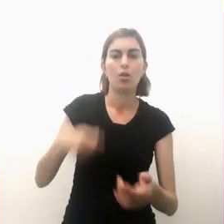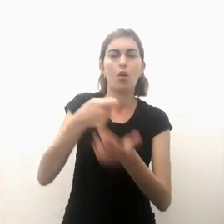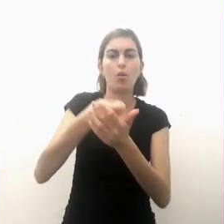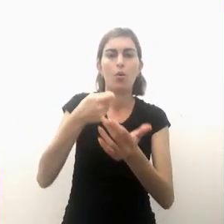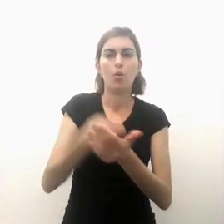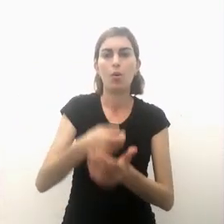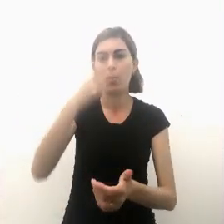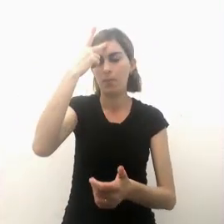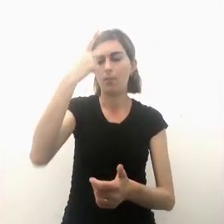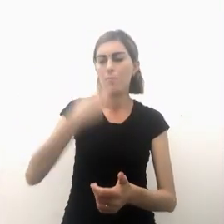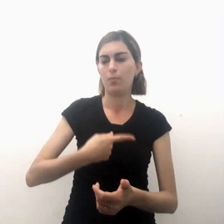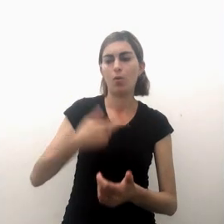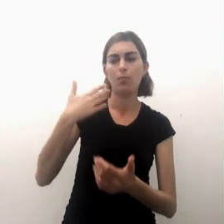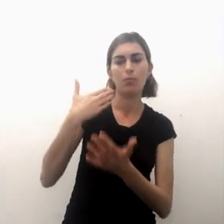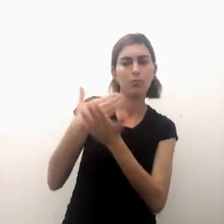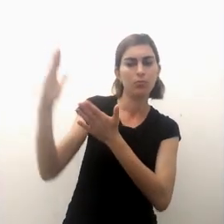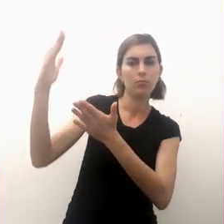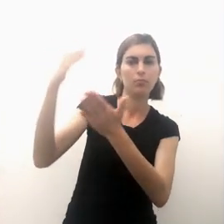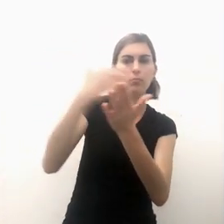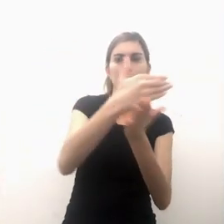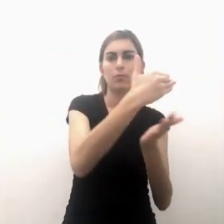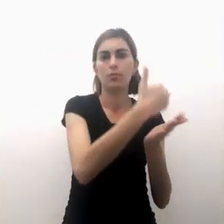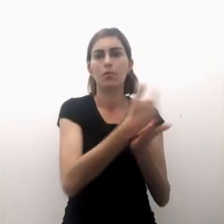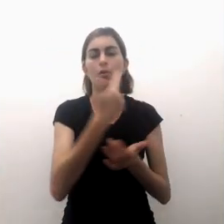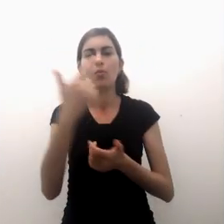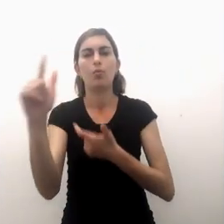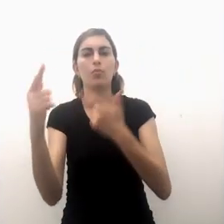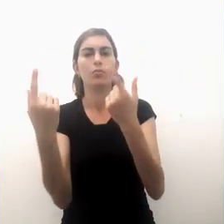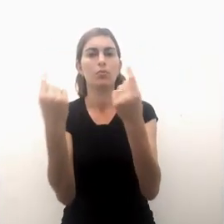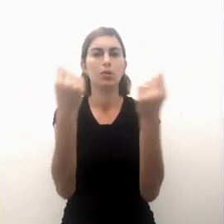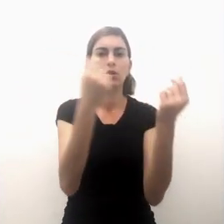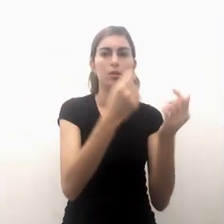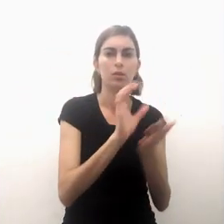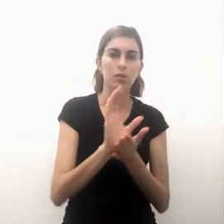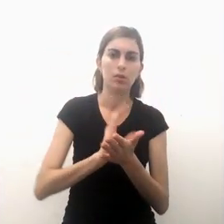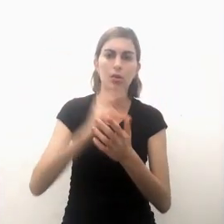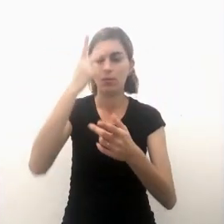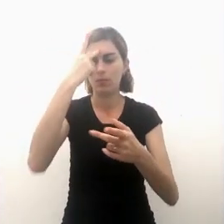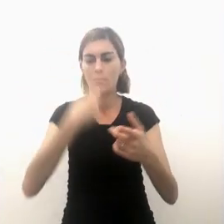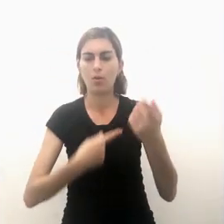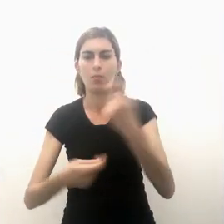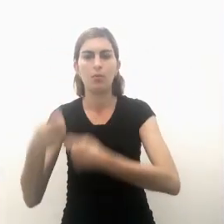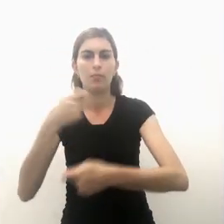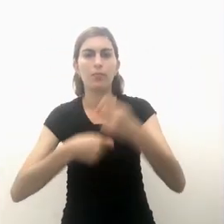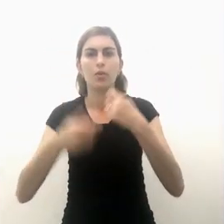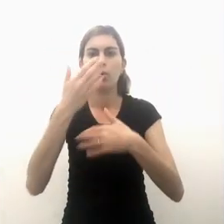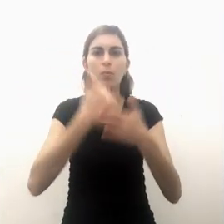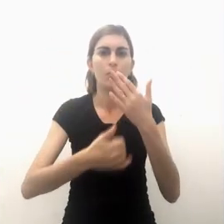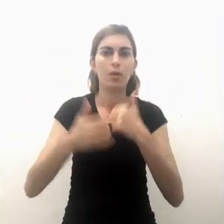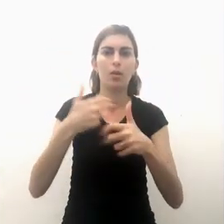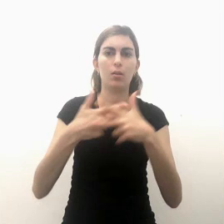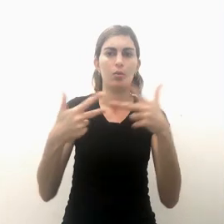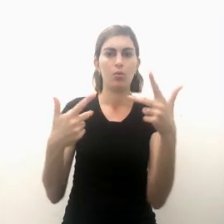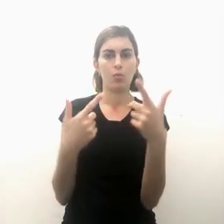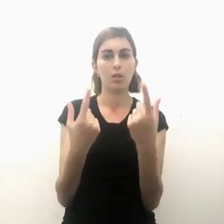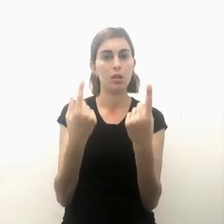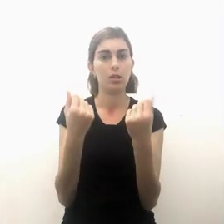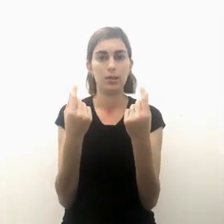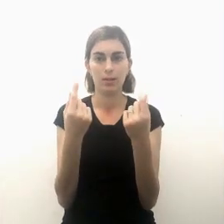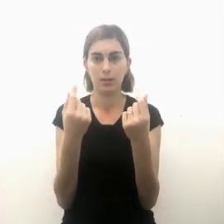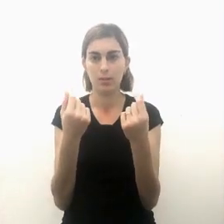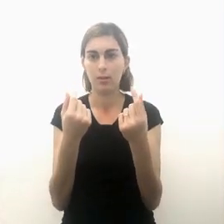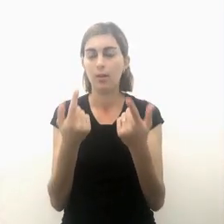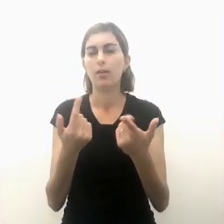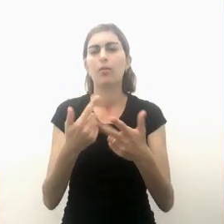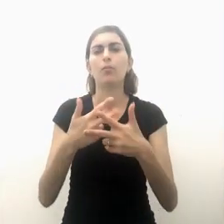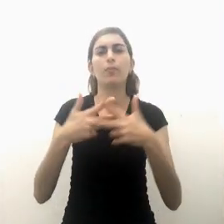ser autossuficiente, tá? Em suas finanças, em seus bens e alimentos, tá? Então, finanças,